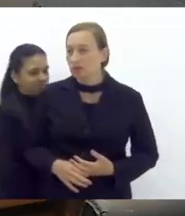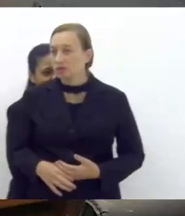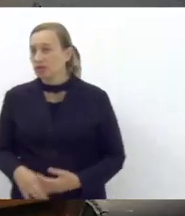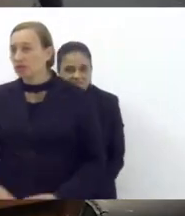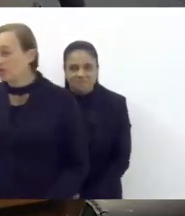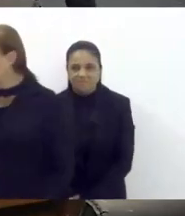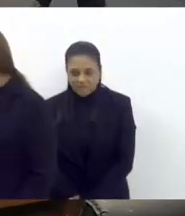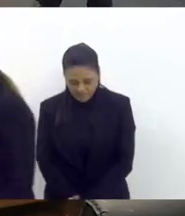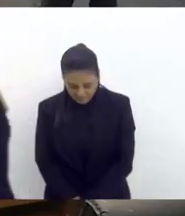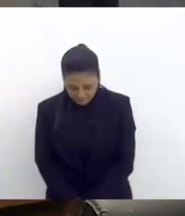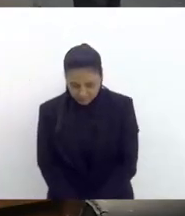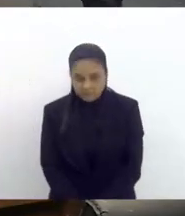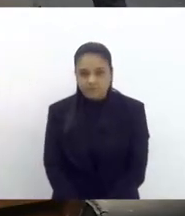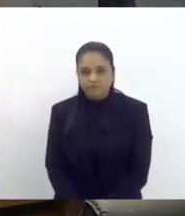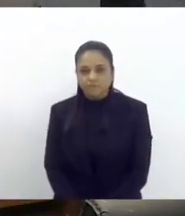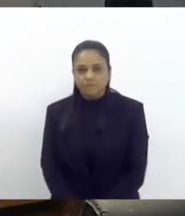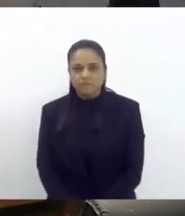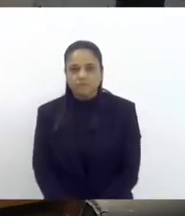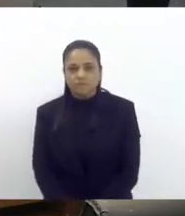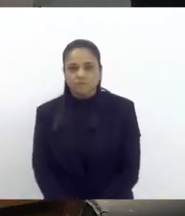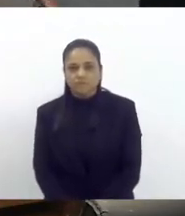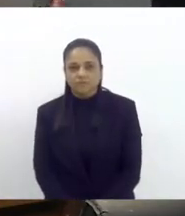não precisa